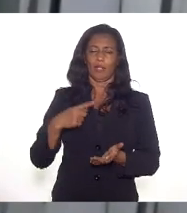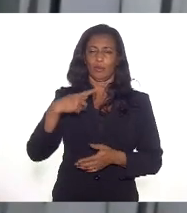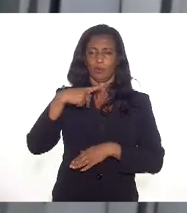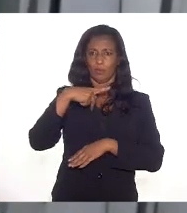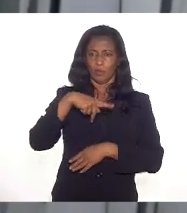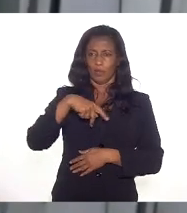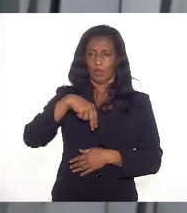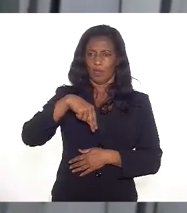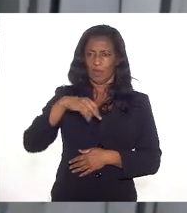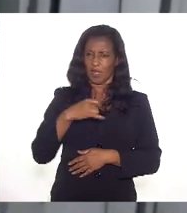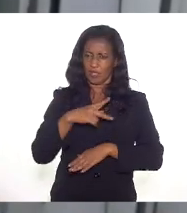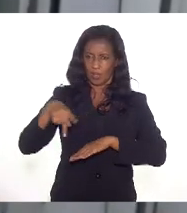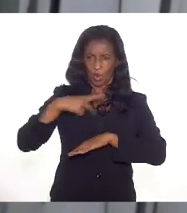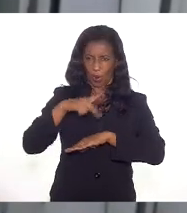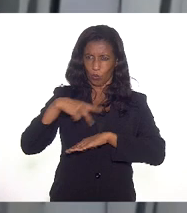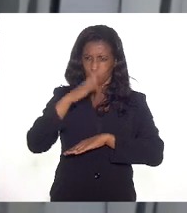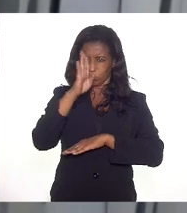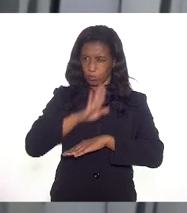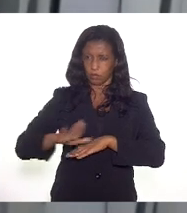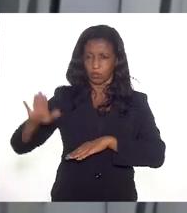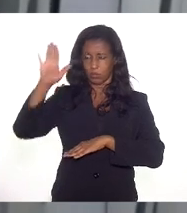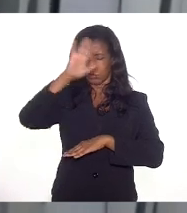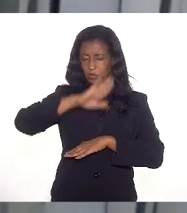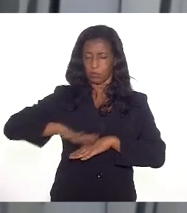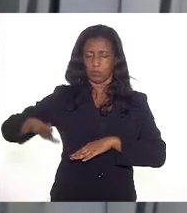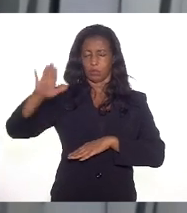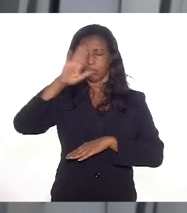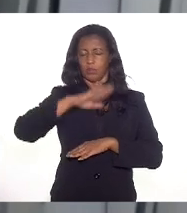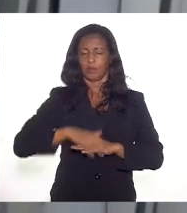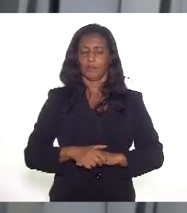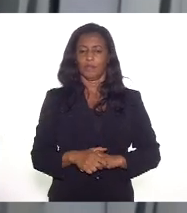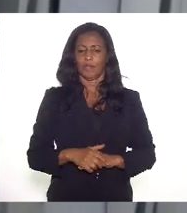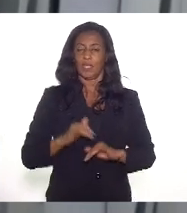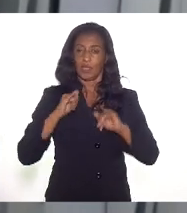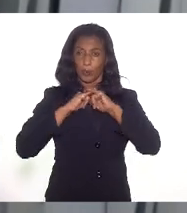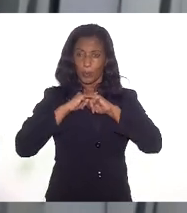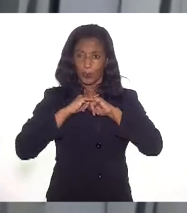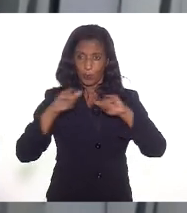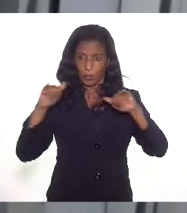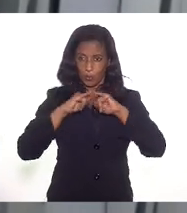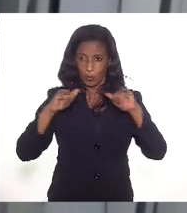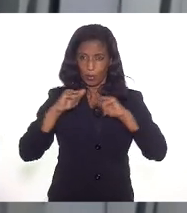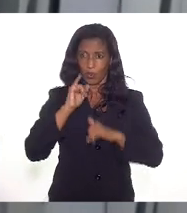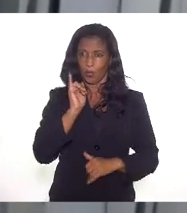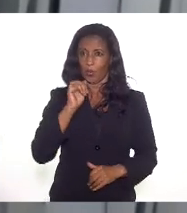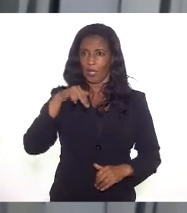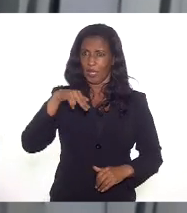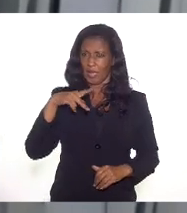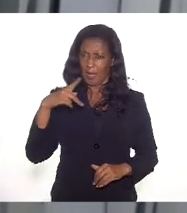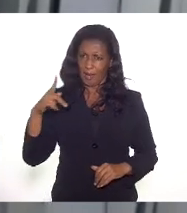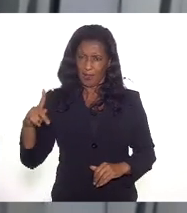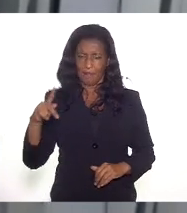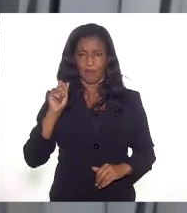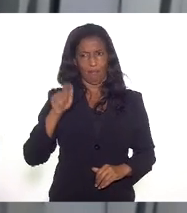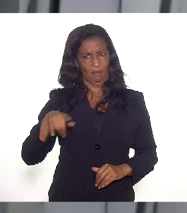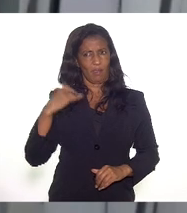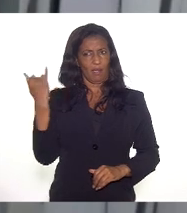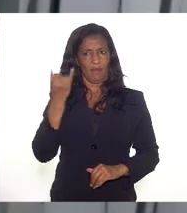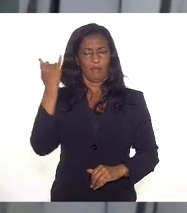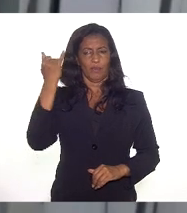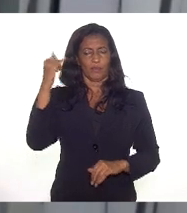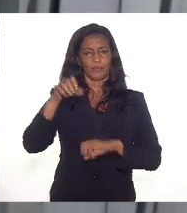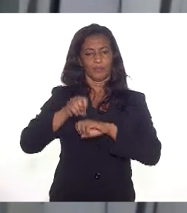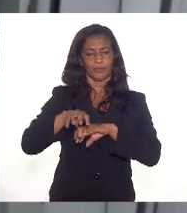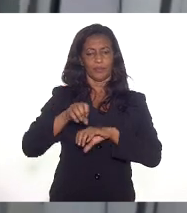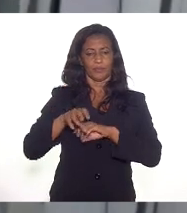pela Alfabetização na Idade Certa, o PNAIC, né? Que denuncia que o INEP, um órgão importantíssimo do Ministério da